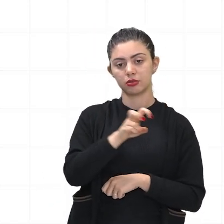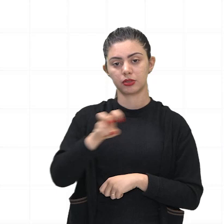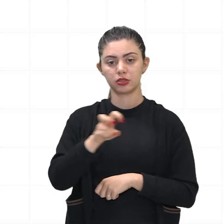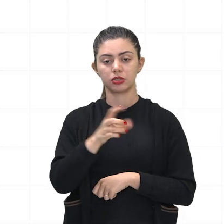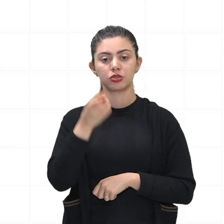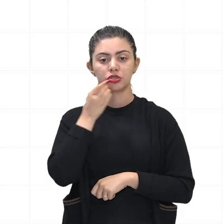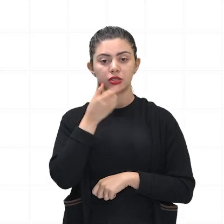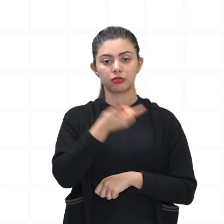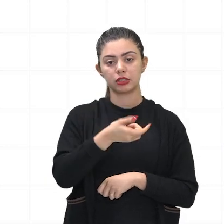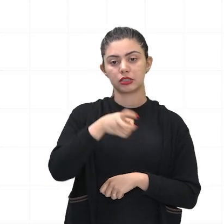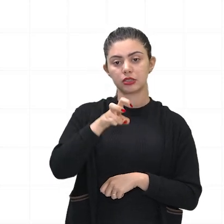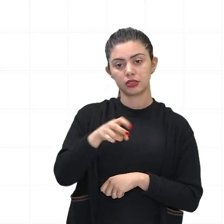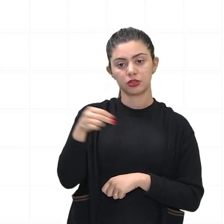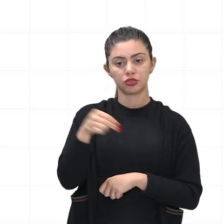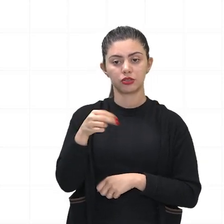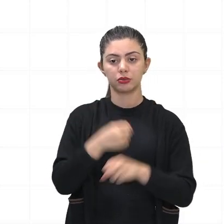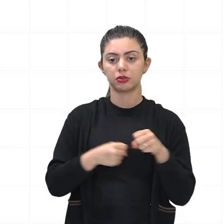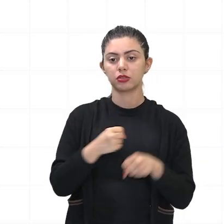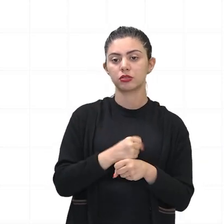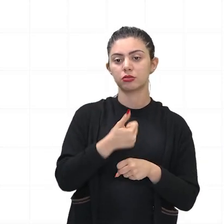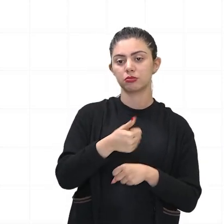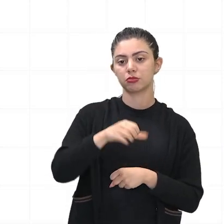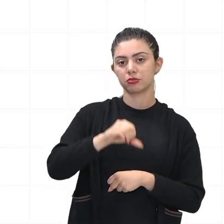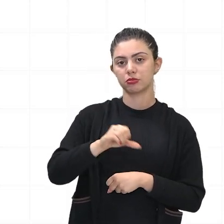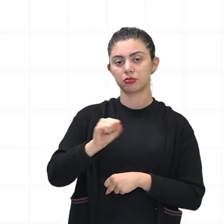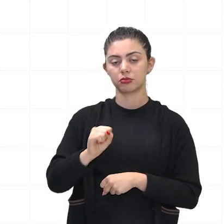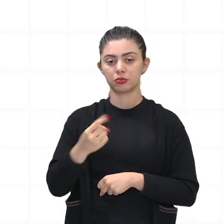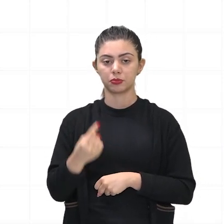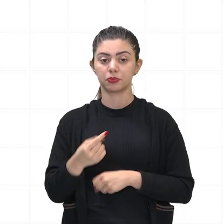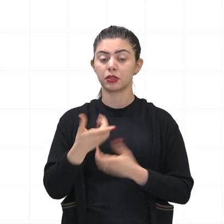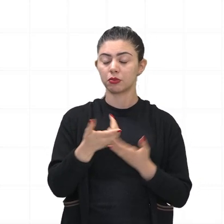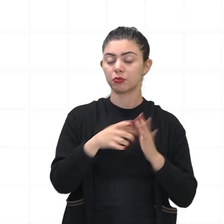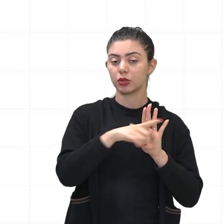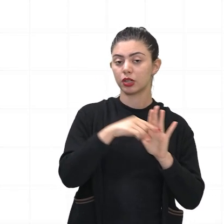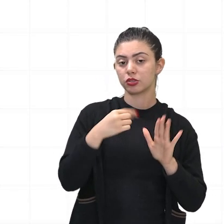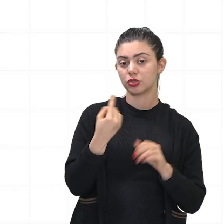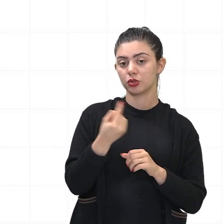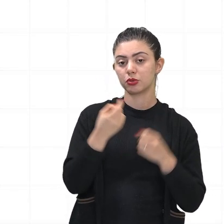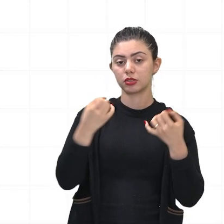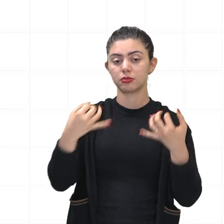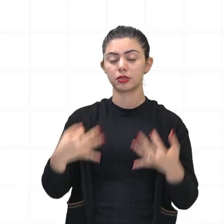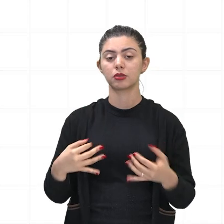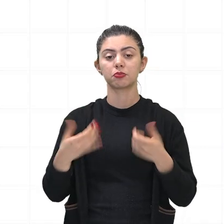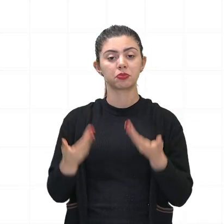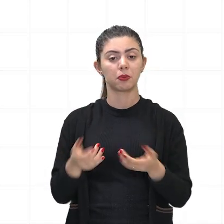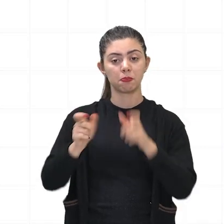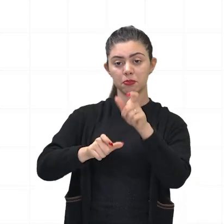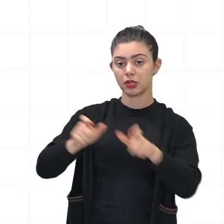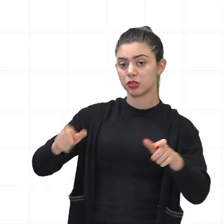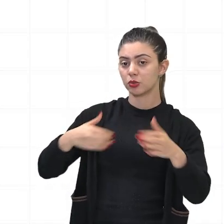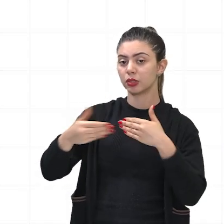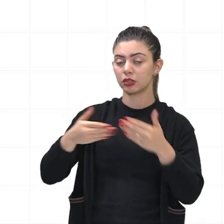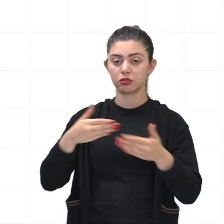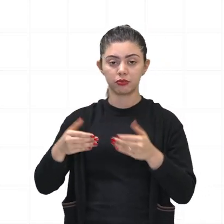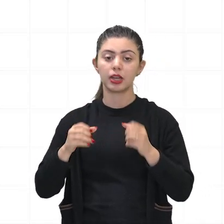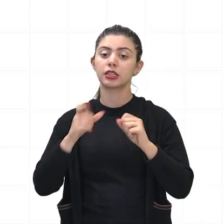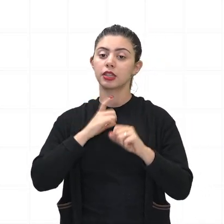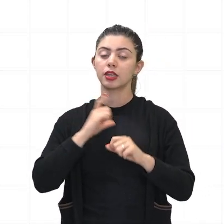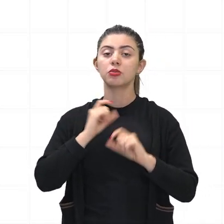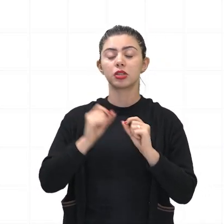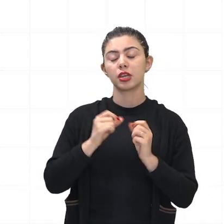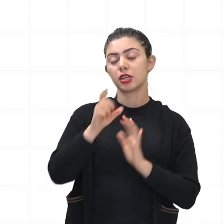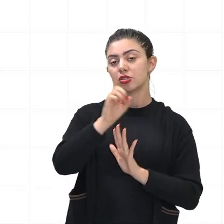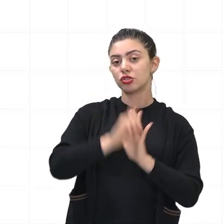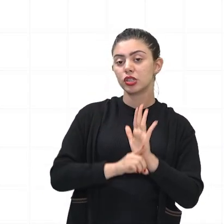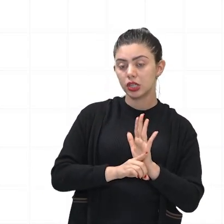de novembro de 1981, e fala o seguinte, no artigo 1. Toda e qualquer pessoa tem direito à liberdade